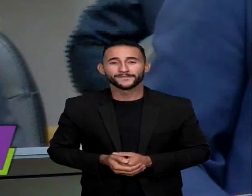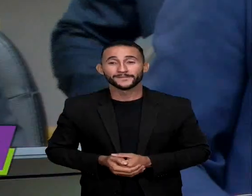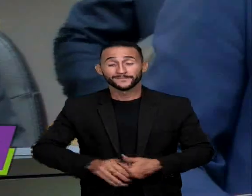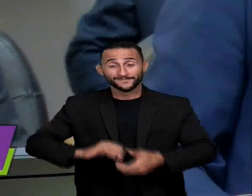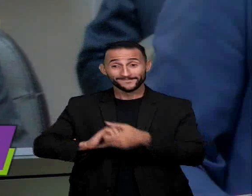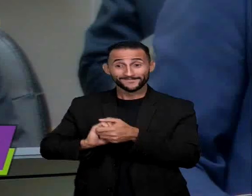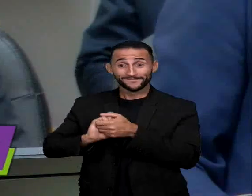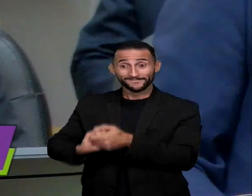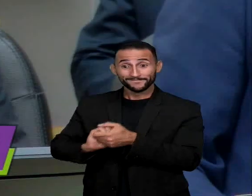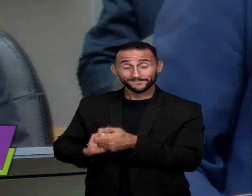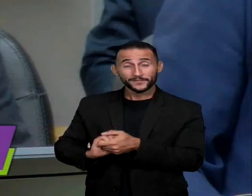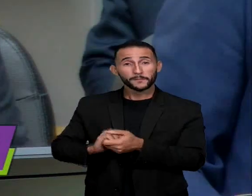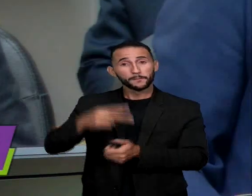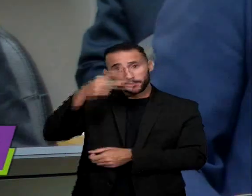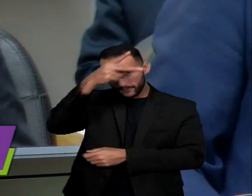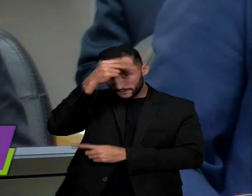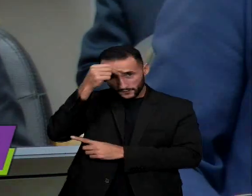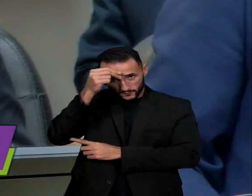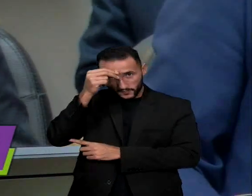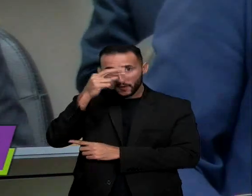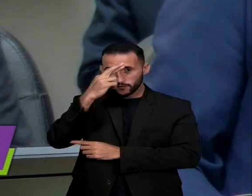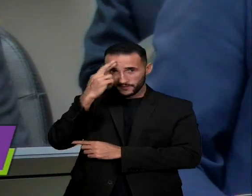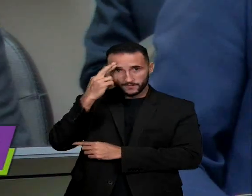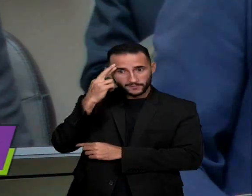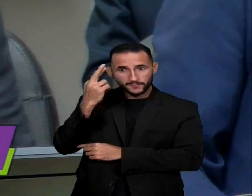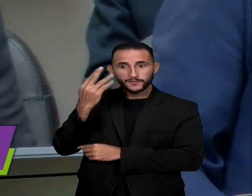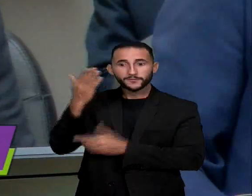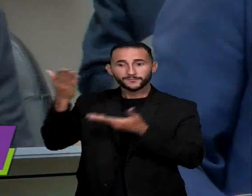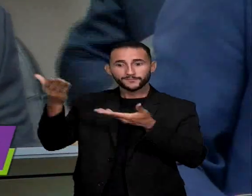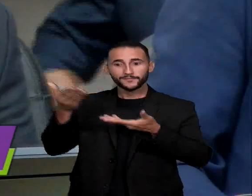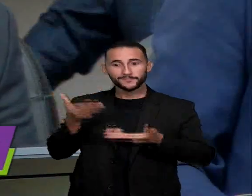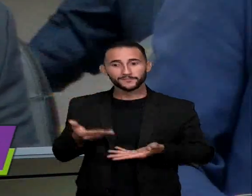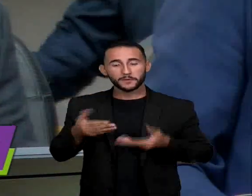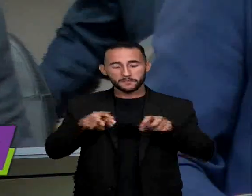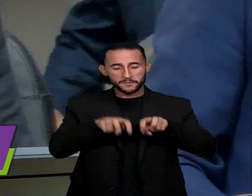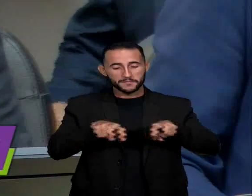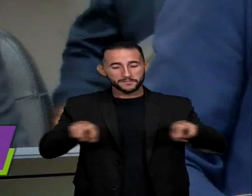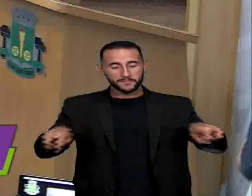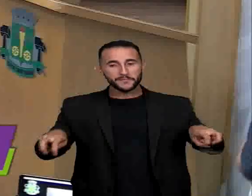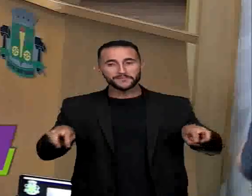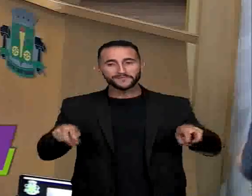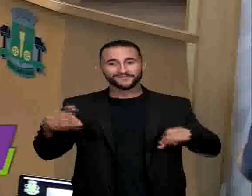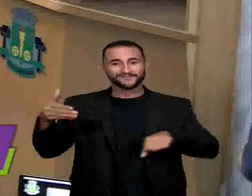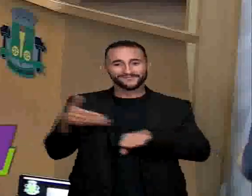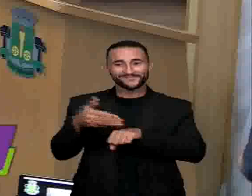prefeito da estade de Osasco Senor Rogério lin para fazer parte da